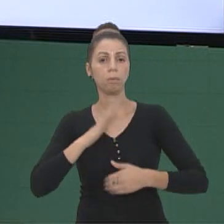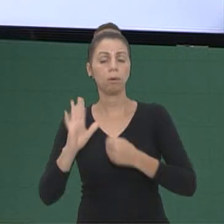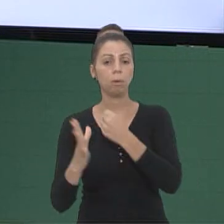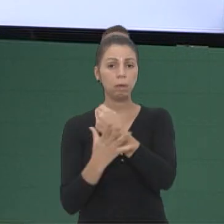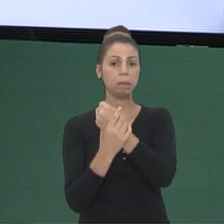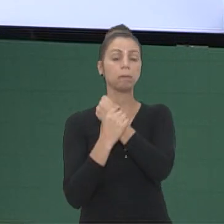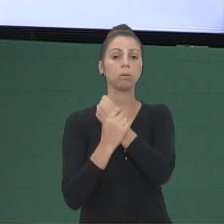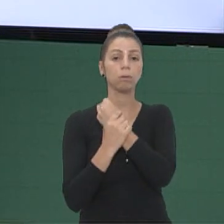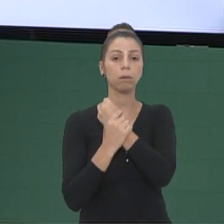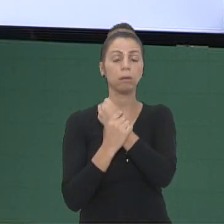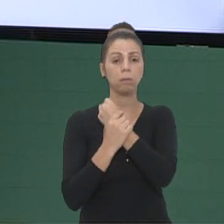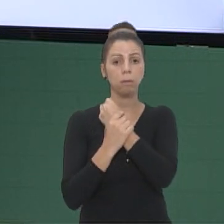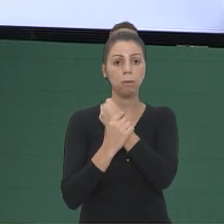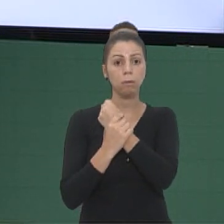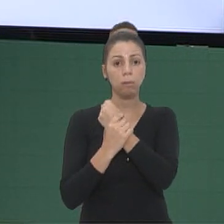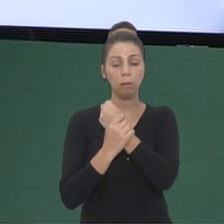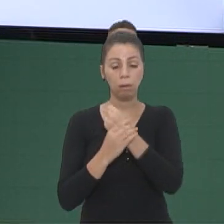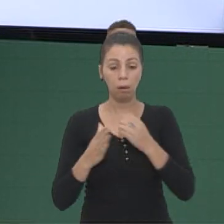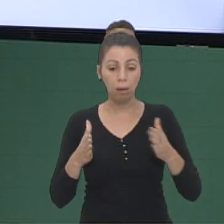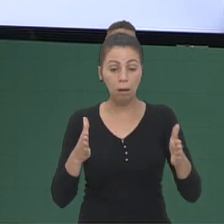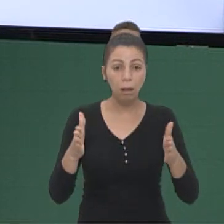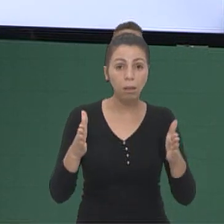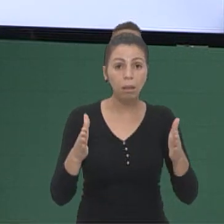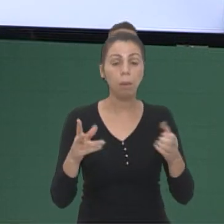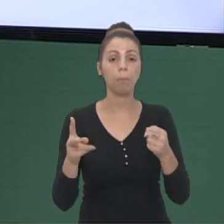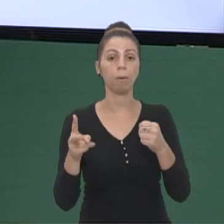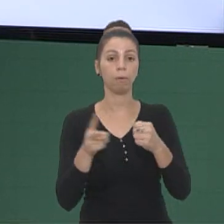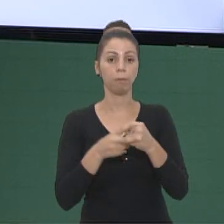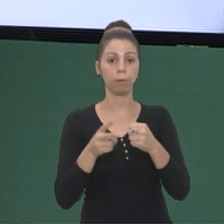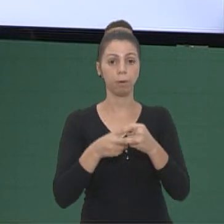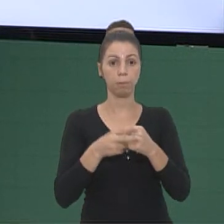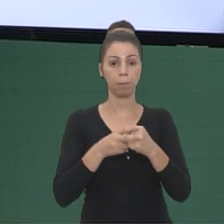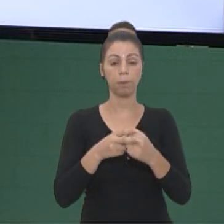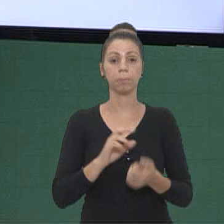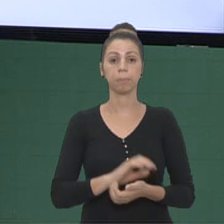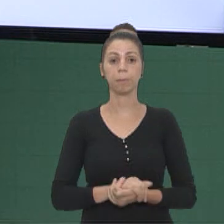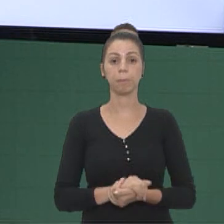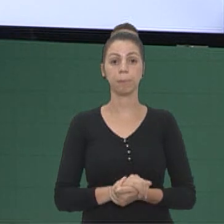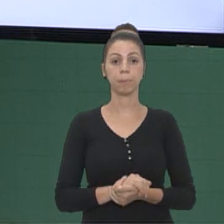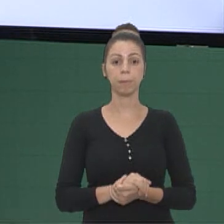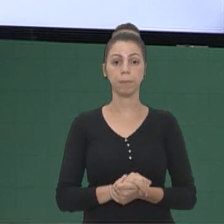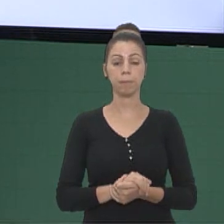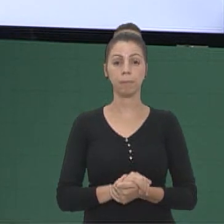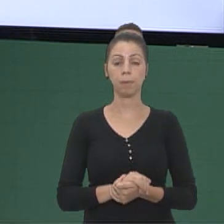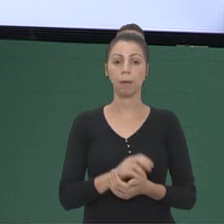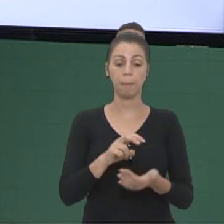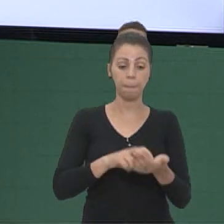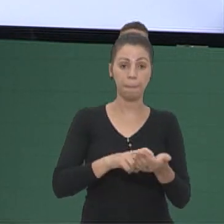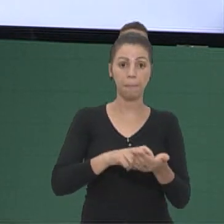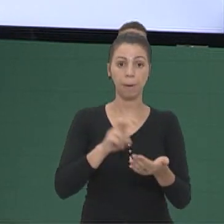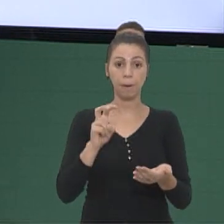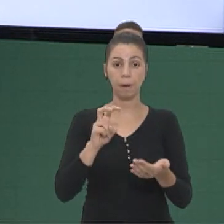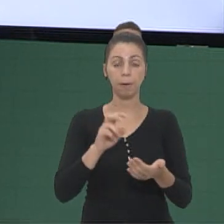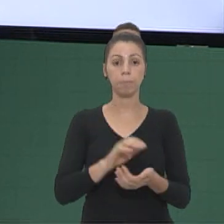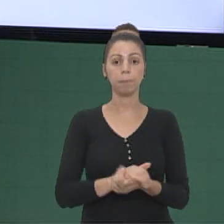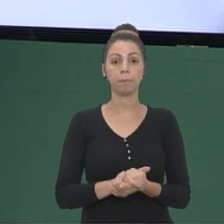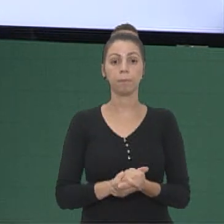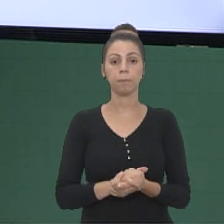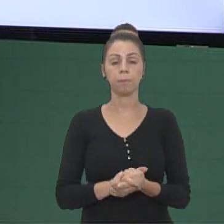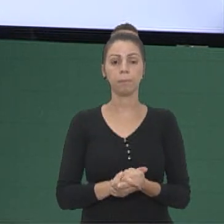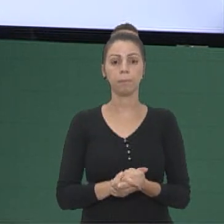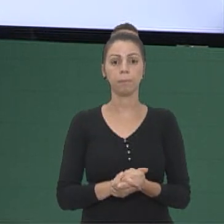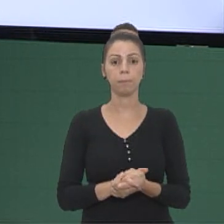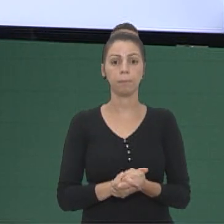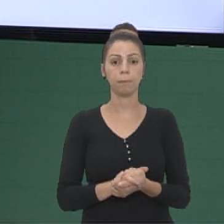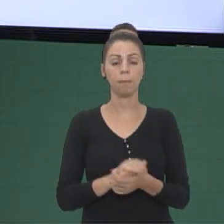que é tempo verbal que nós vamos empregar. Então, expressores usuais. Mañana, passado